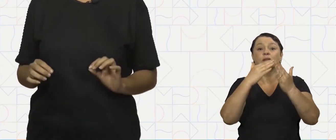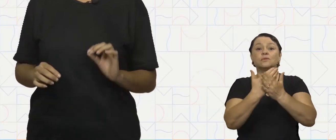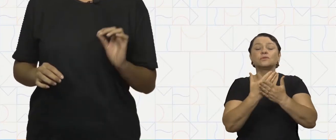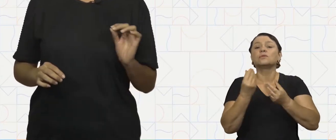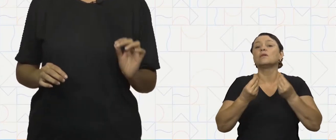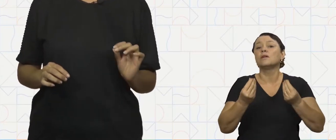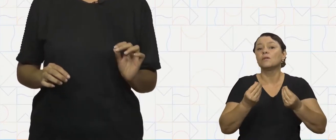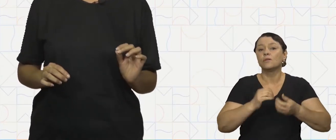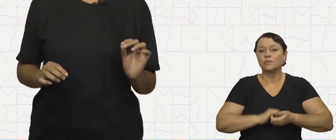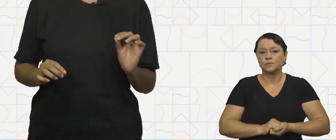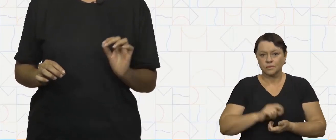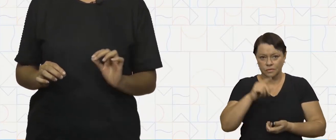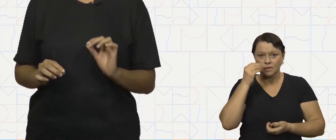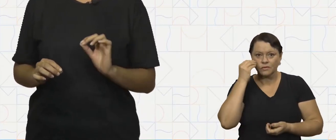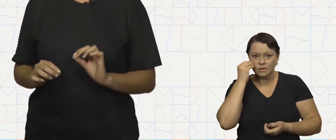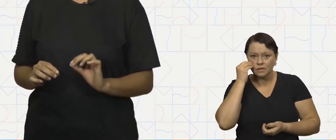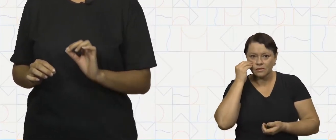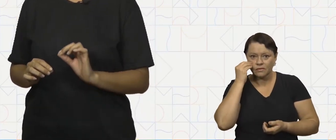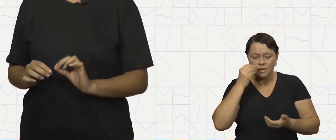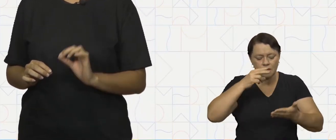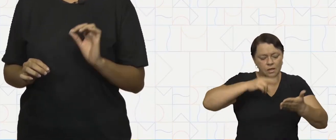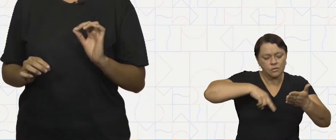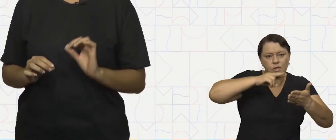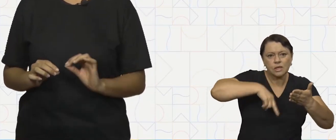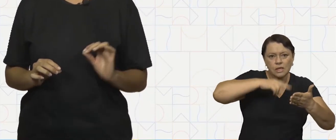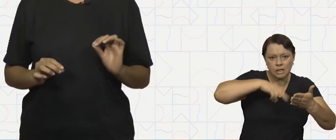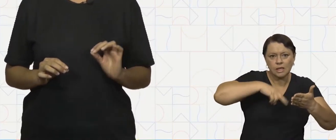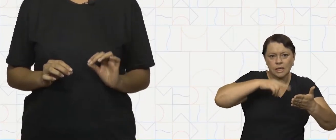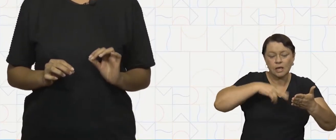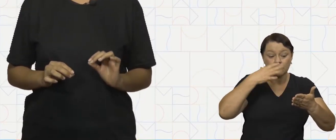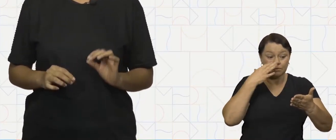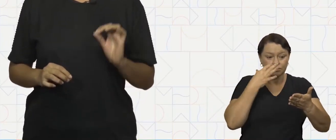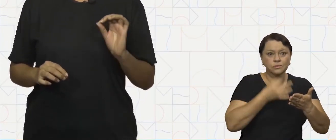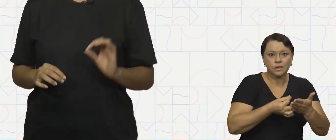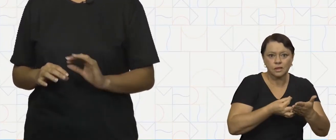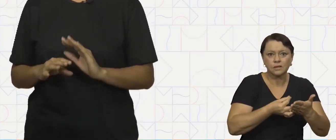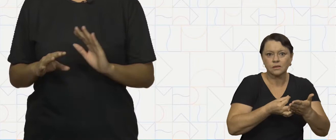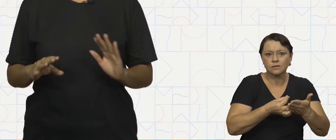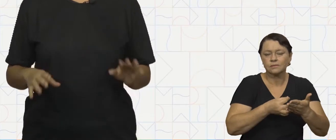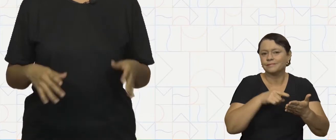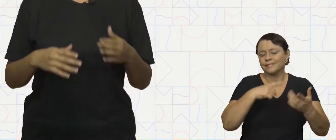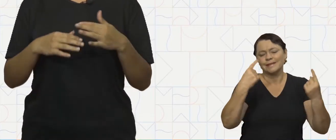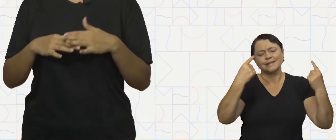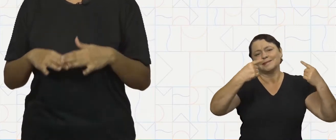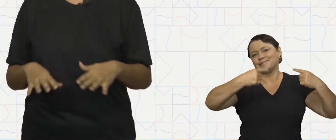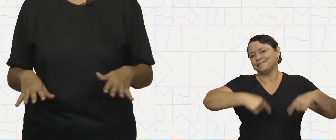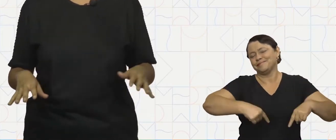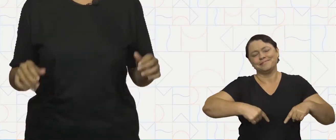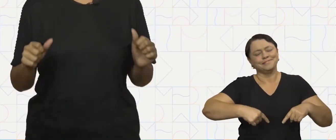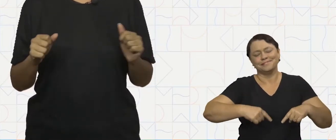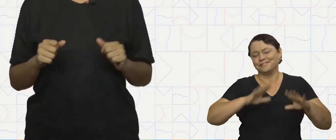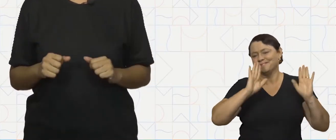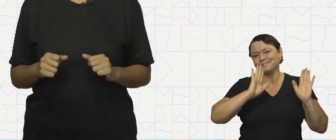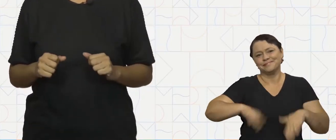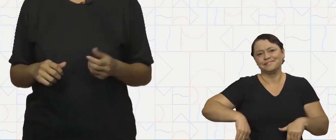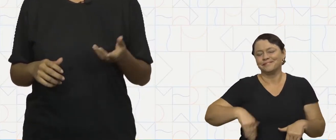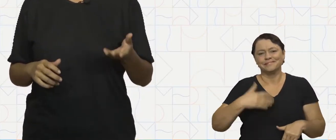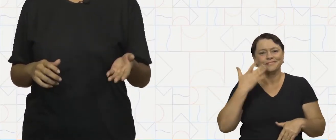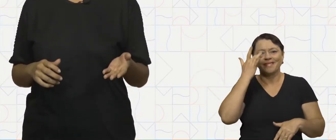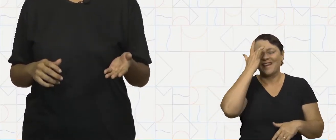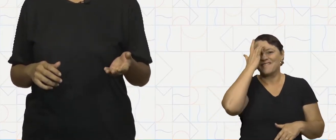Se vocês me ouviram na hora da leitura do texto com toda a atenção, esse desafio é super